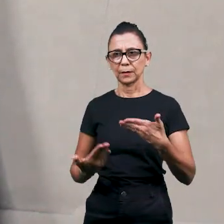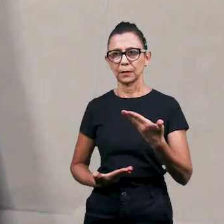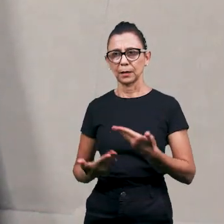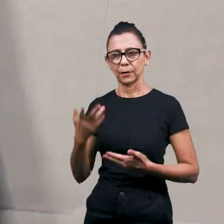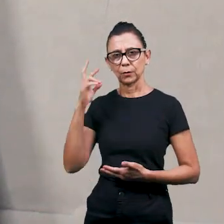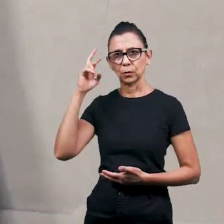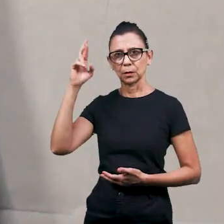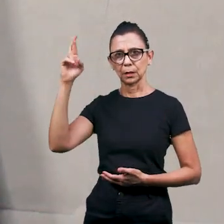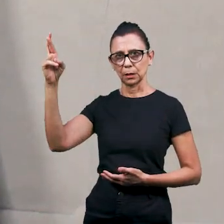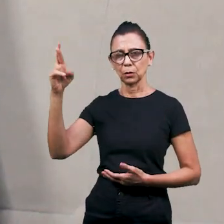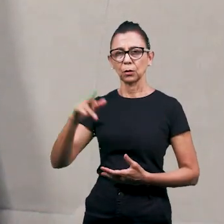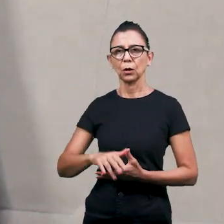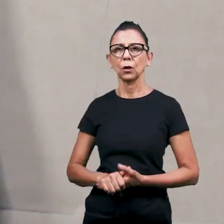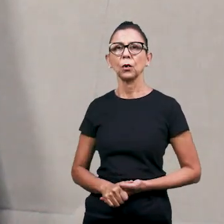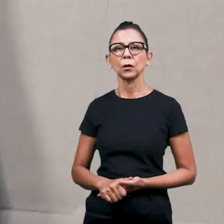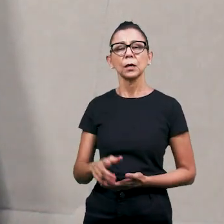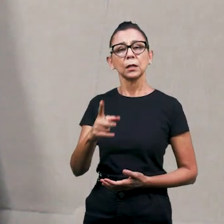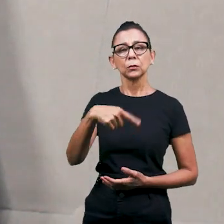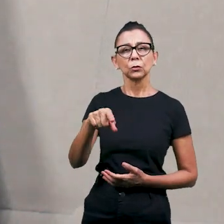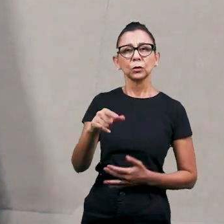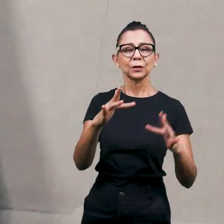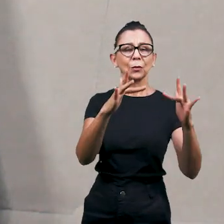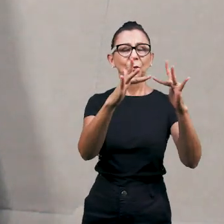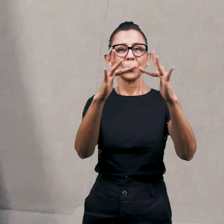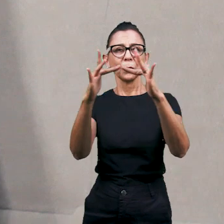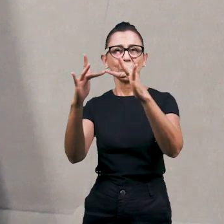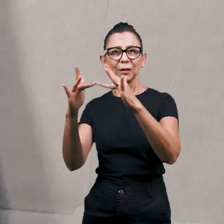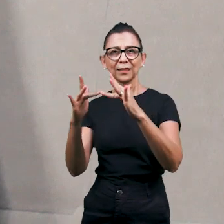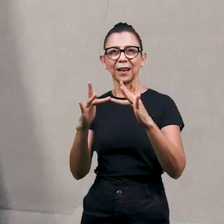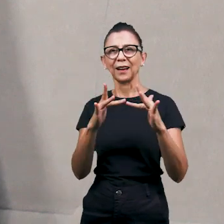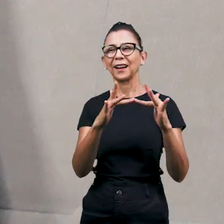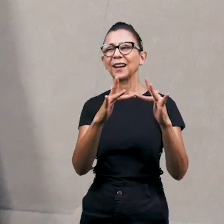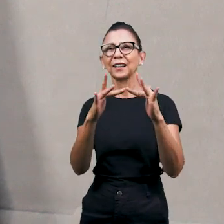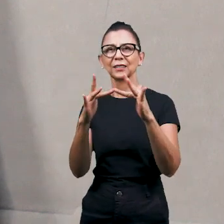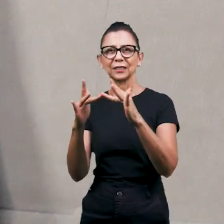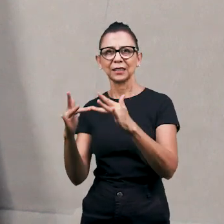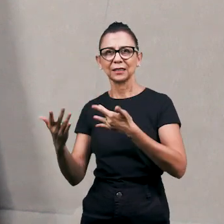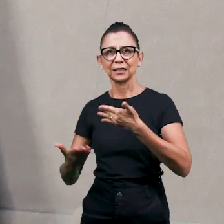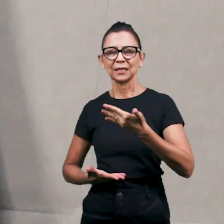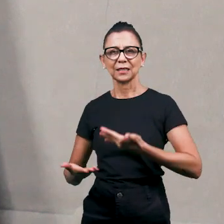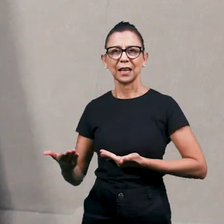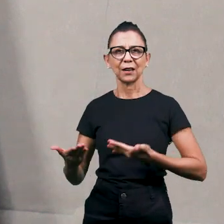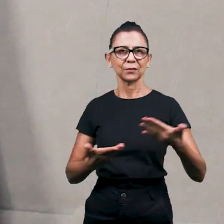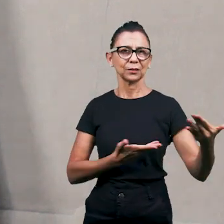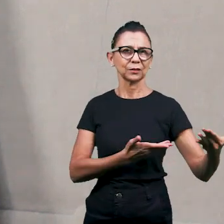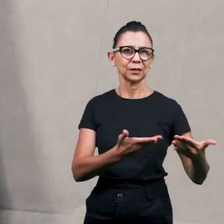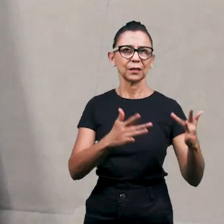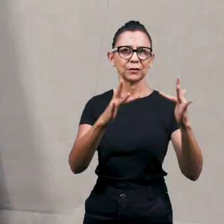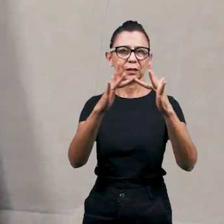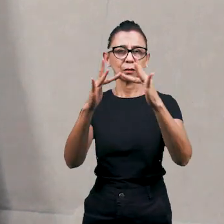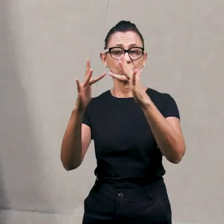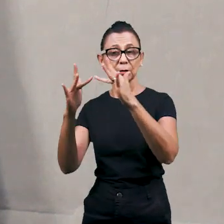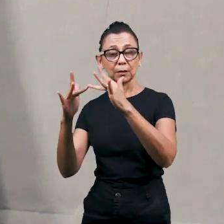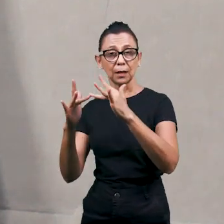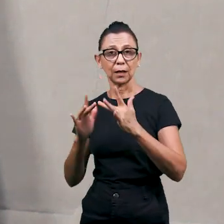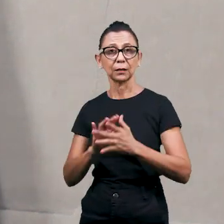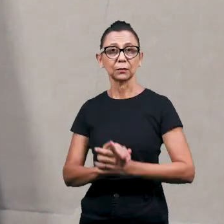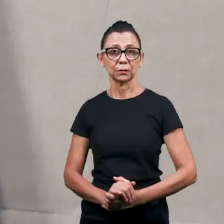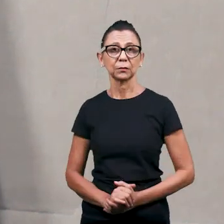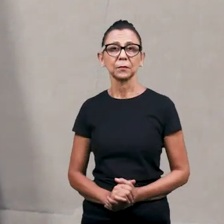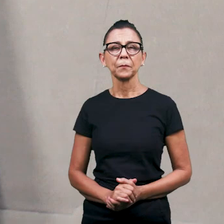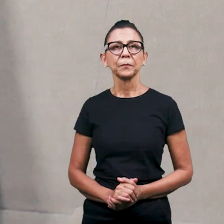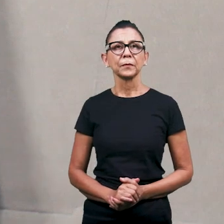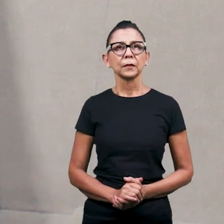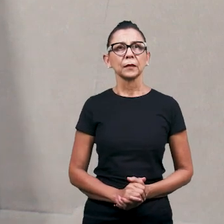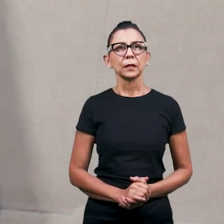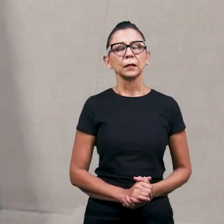eles vão conhecer, é uma frase que a gente fala muito, né? Você ser amigo de quem é amigo de Jesus. Nós não devemos ser